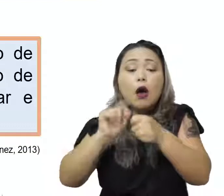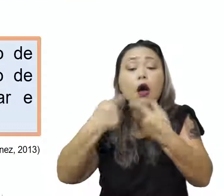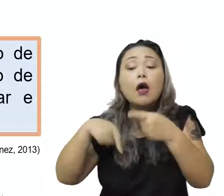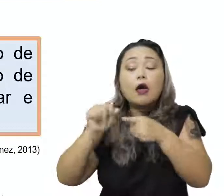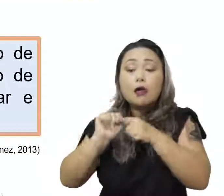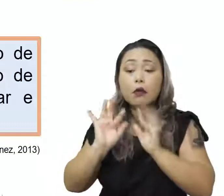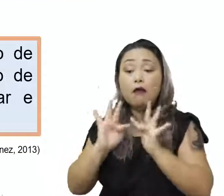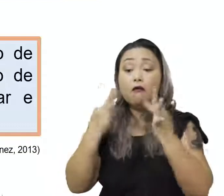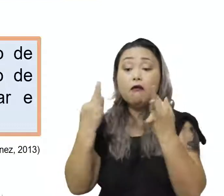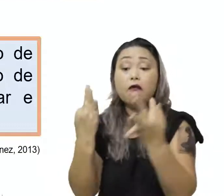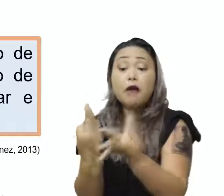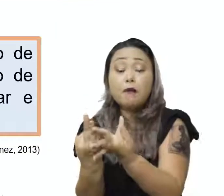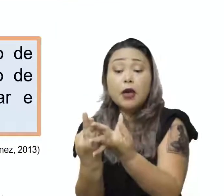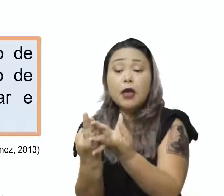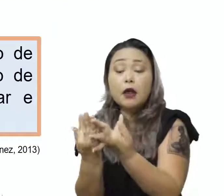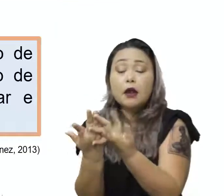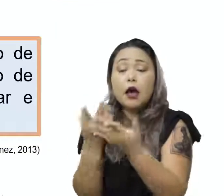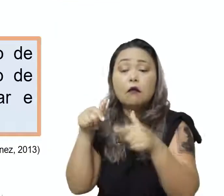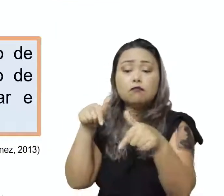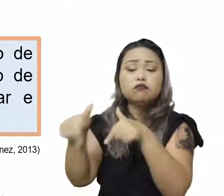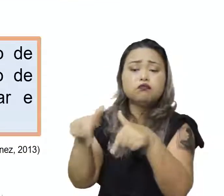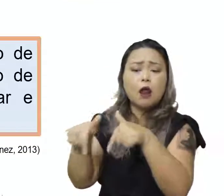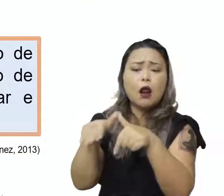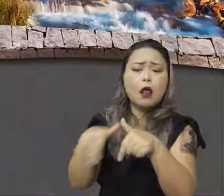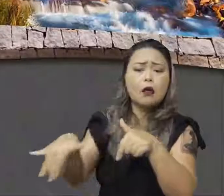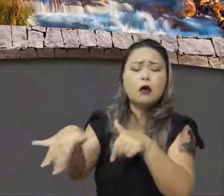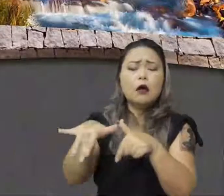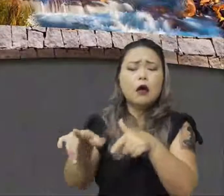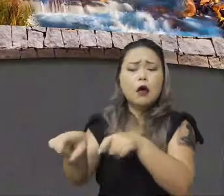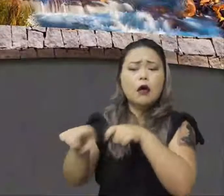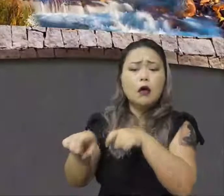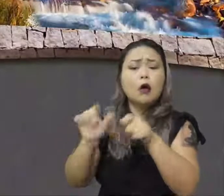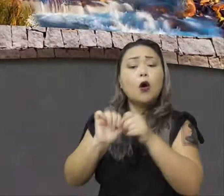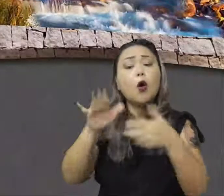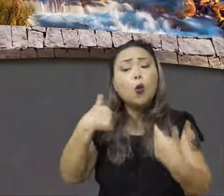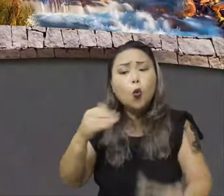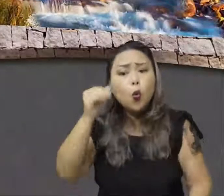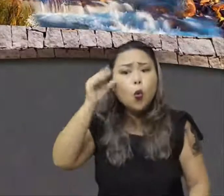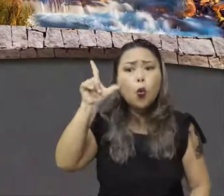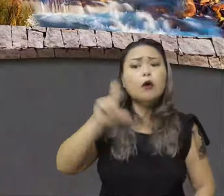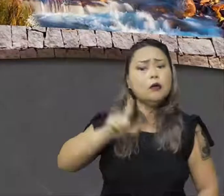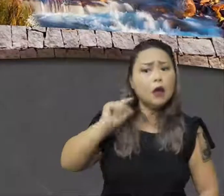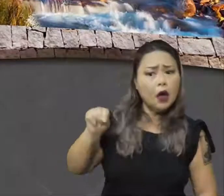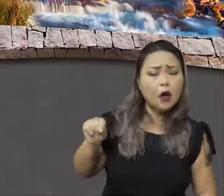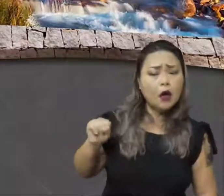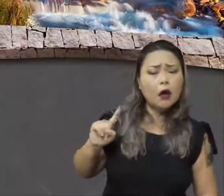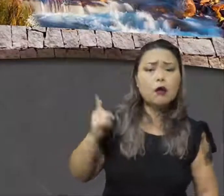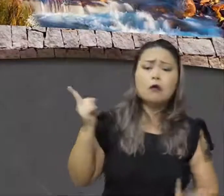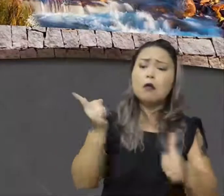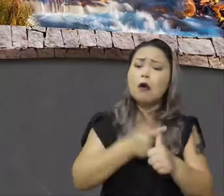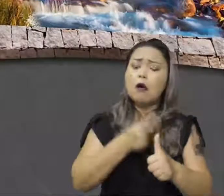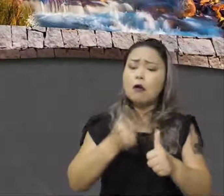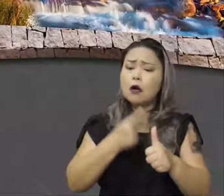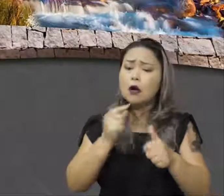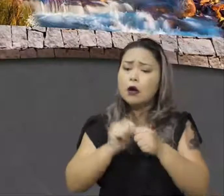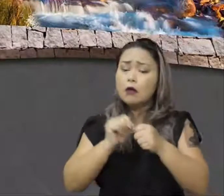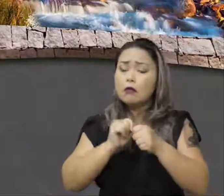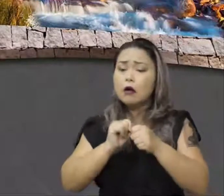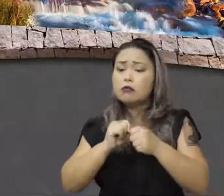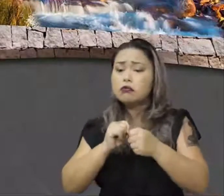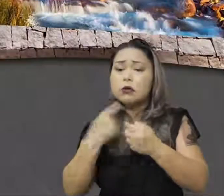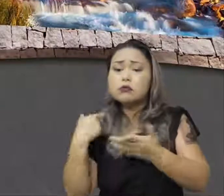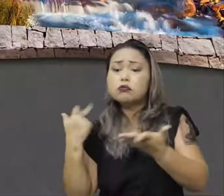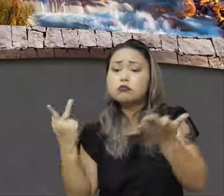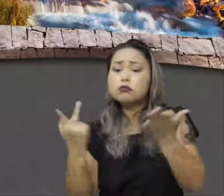para necessidades internas. Quanto conhecimento tem aí? Primeiro está falando de fatores naturais,